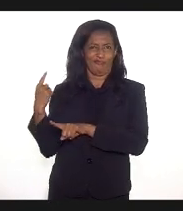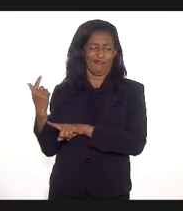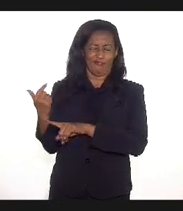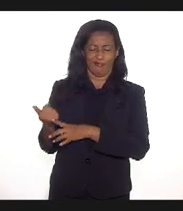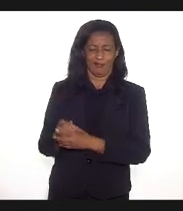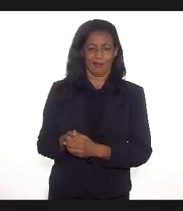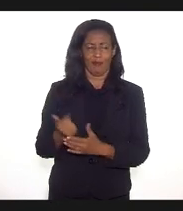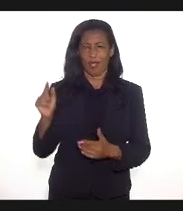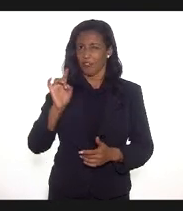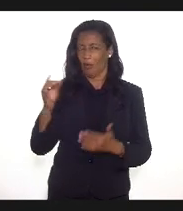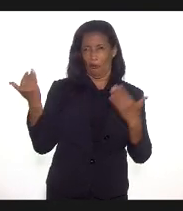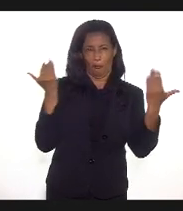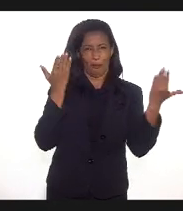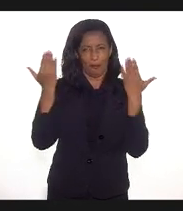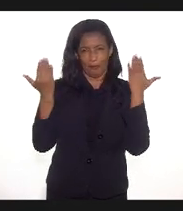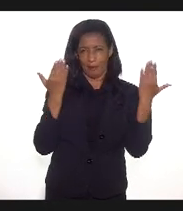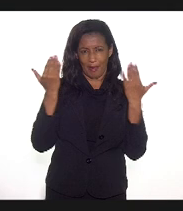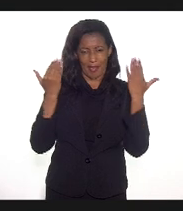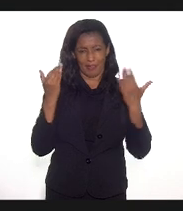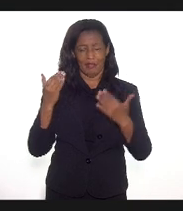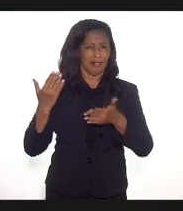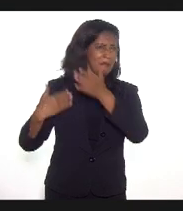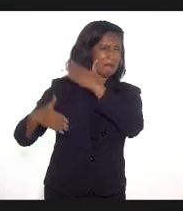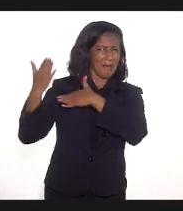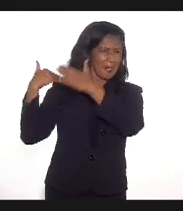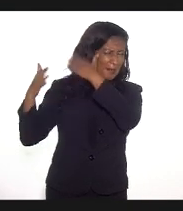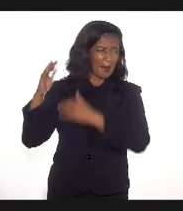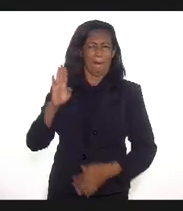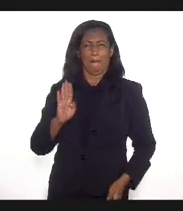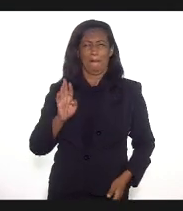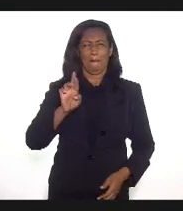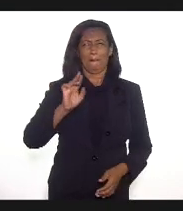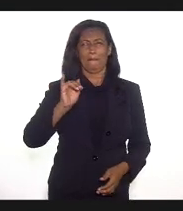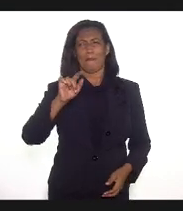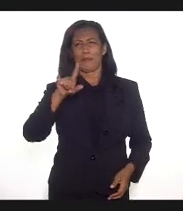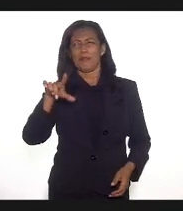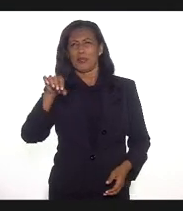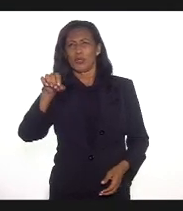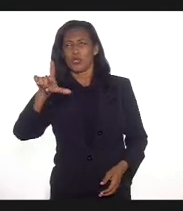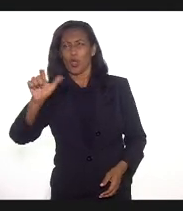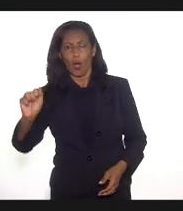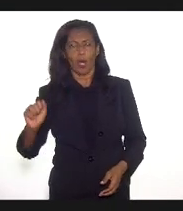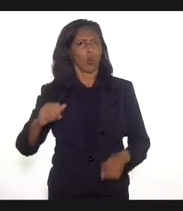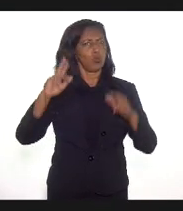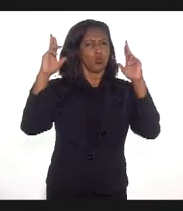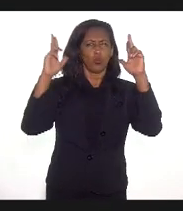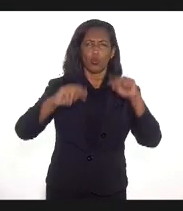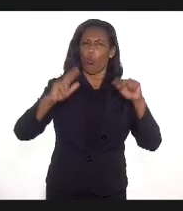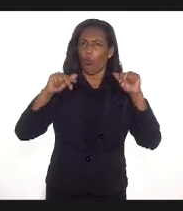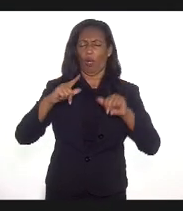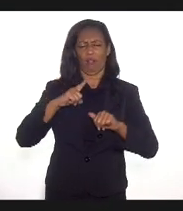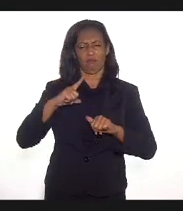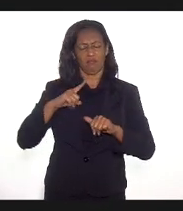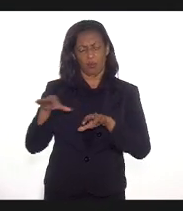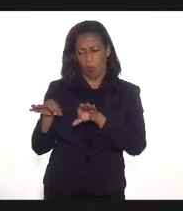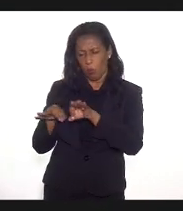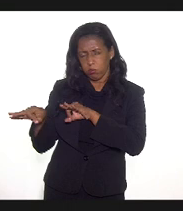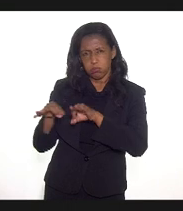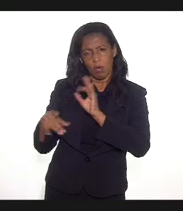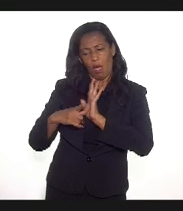uma comparação, quer dizer, desde Brizola, desde sempre, nós nunca tivemos aqui um planejamento no